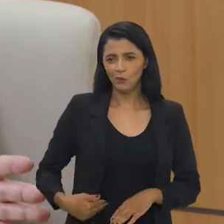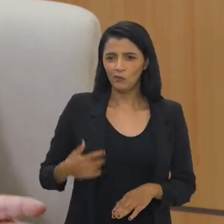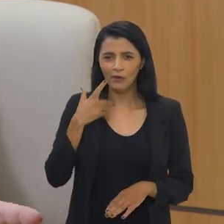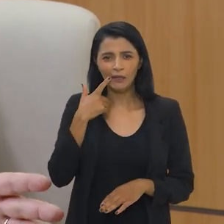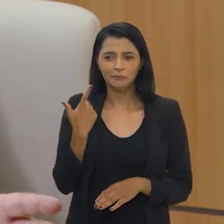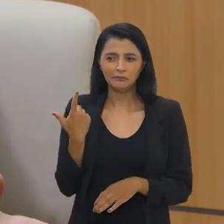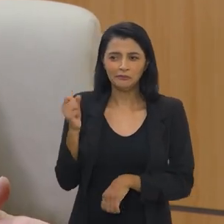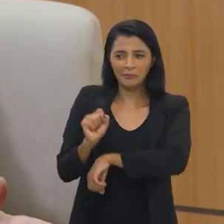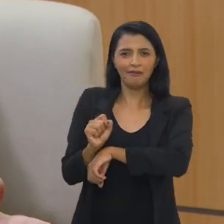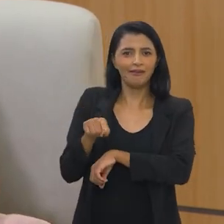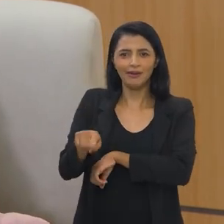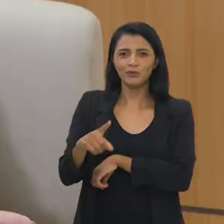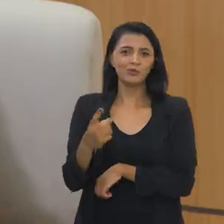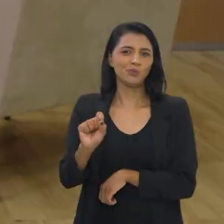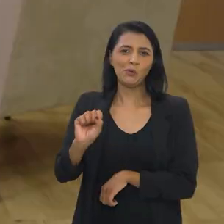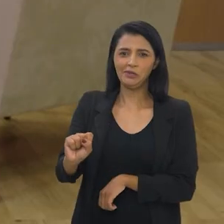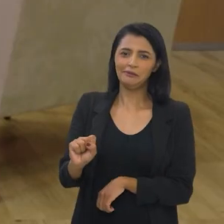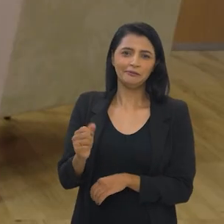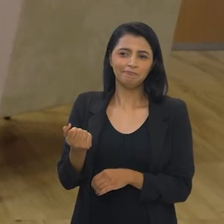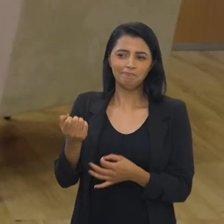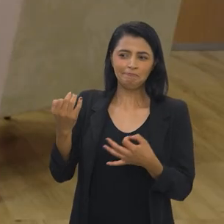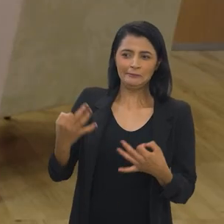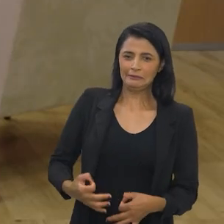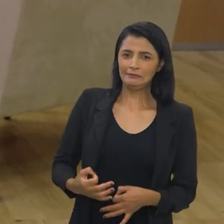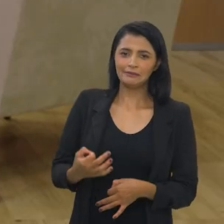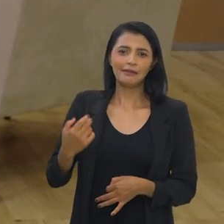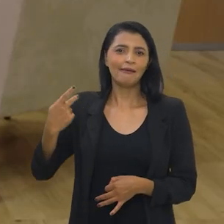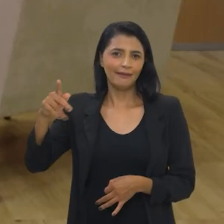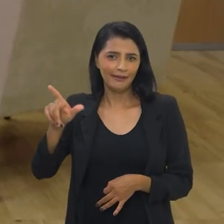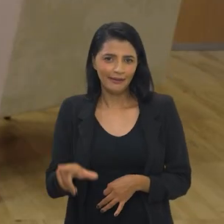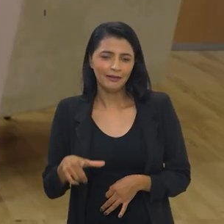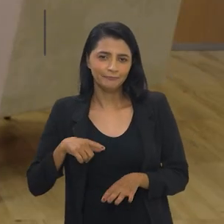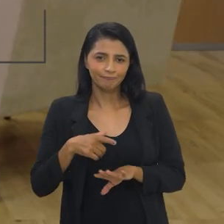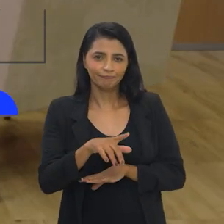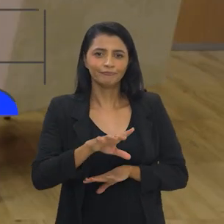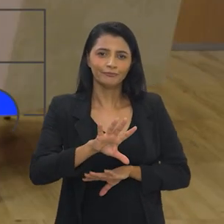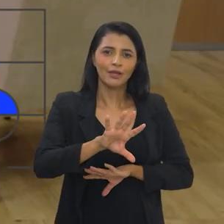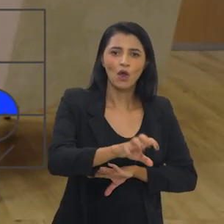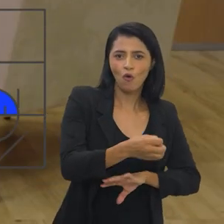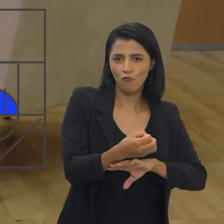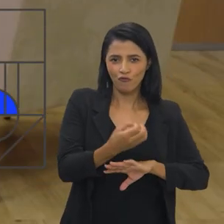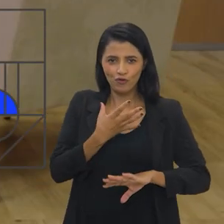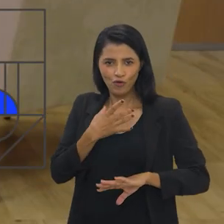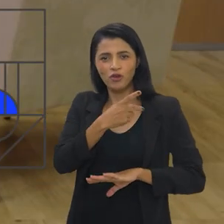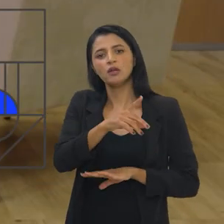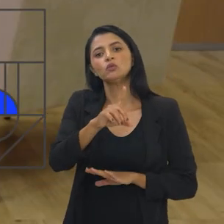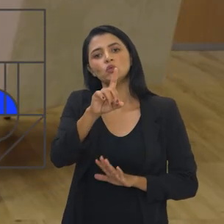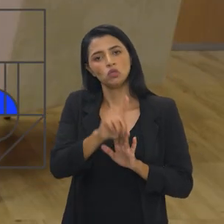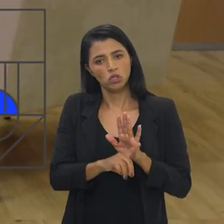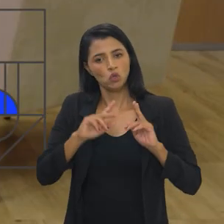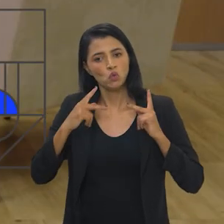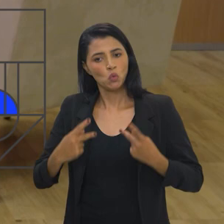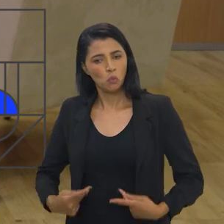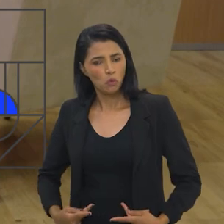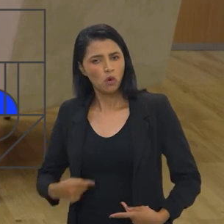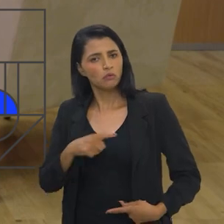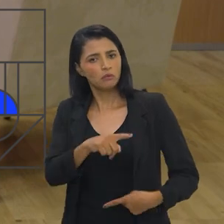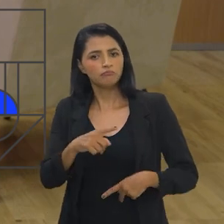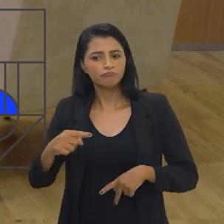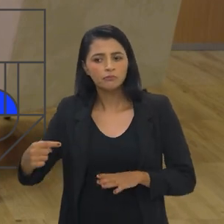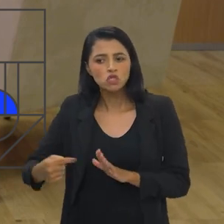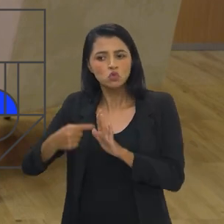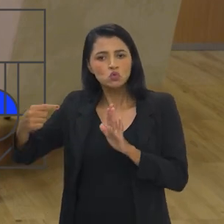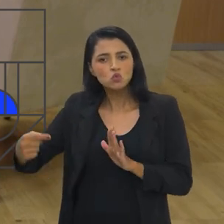o governo estava completamente desmontado né ele foi para ouvidoria dos direitos